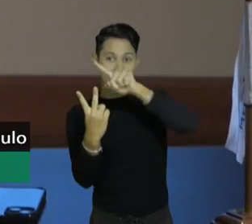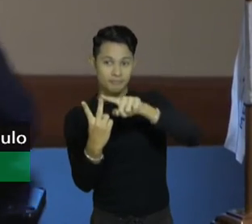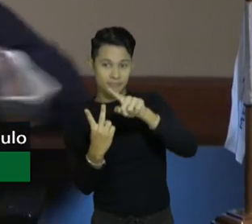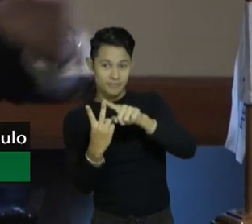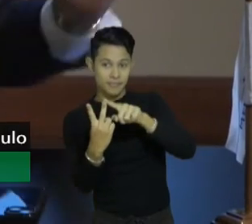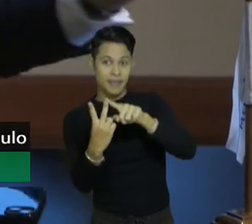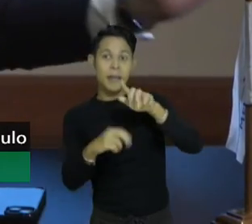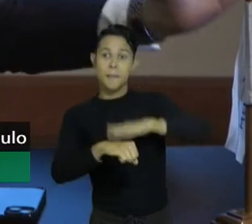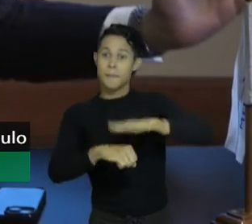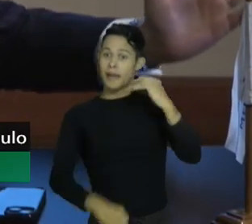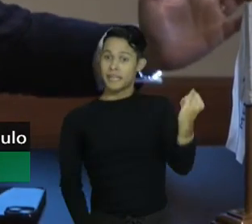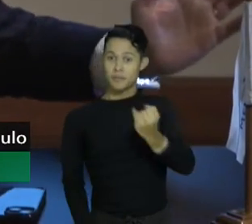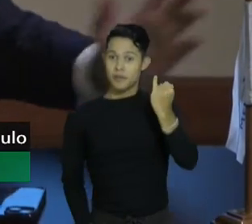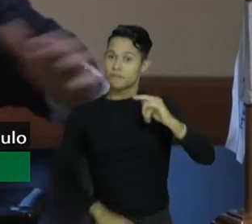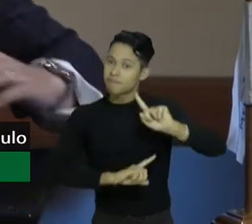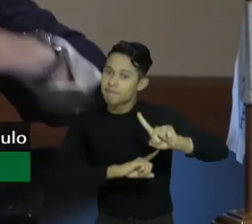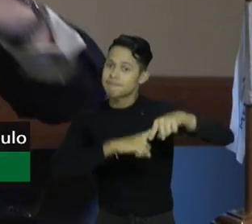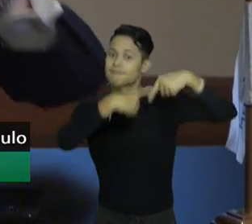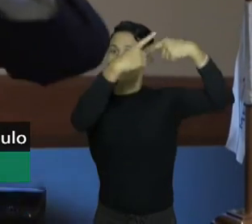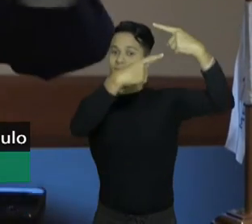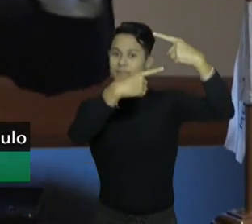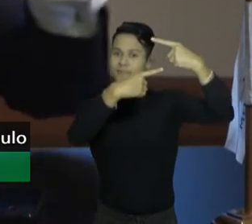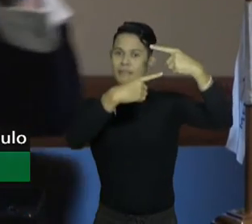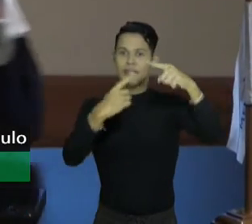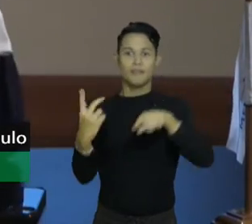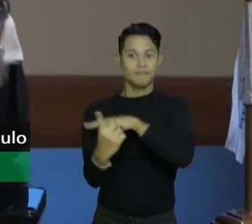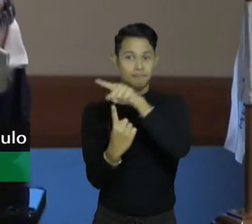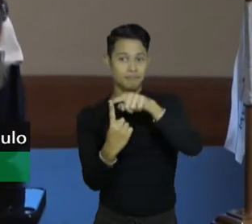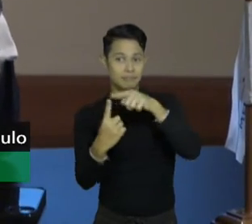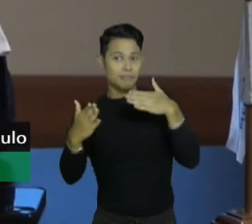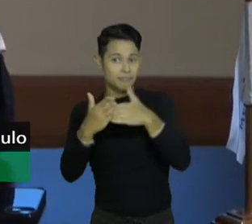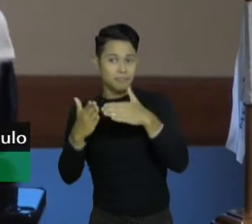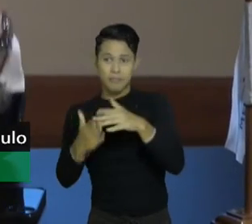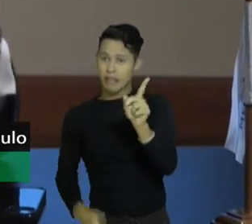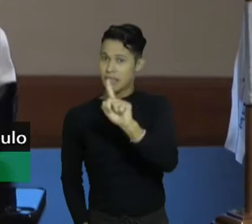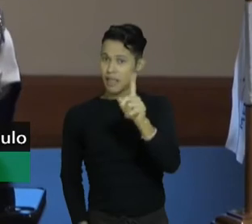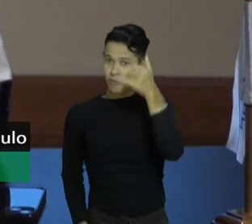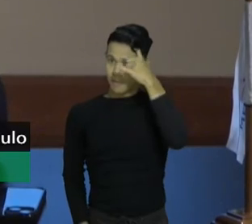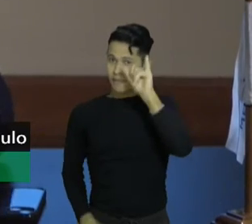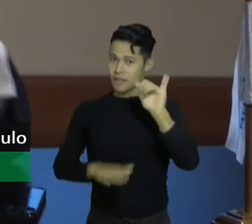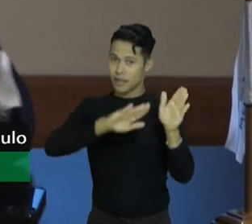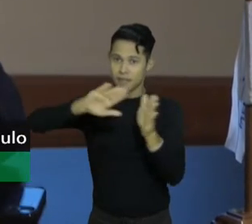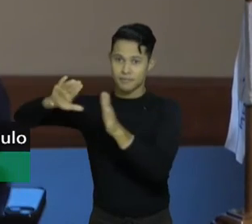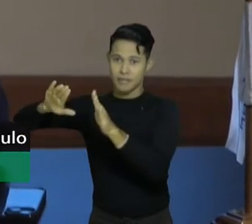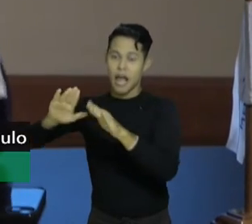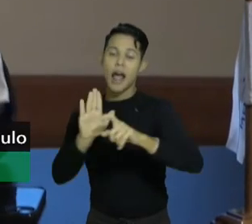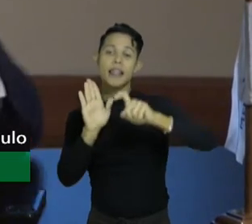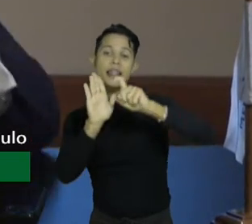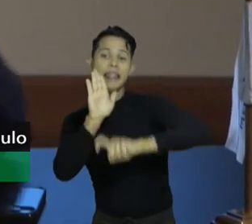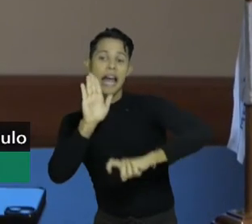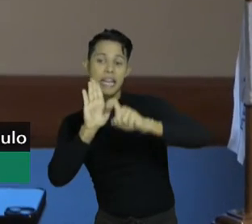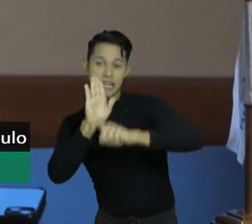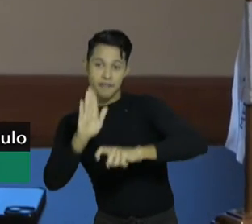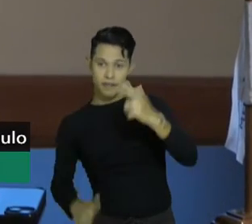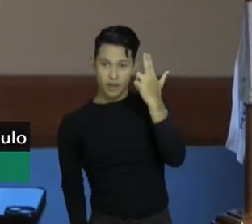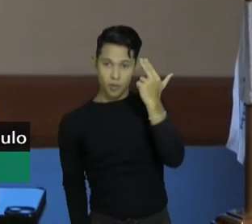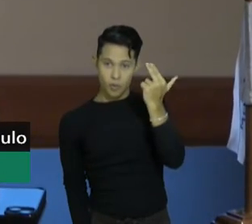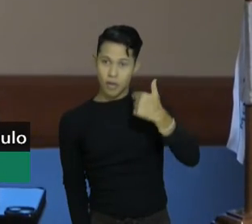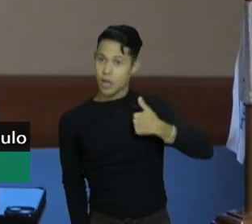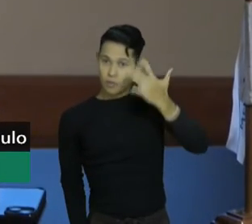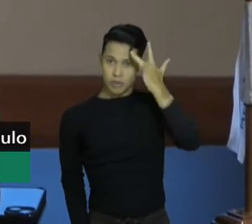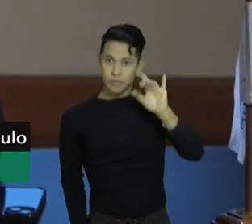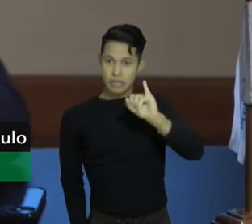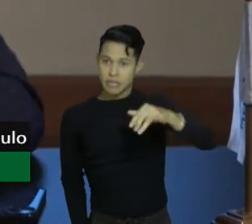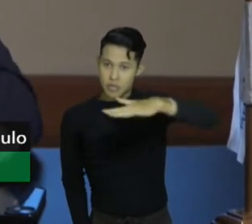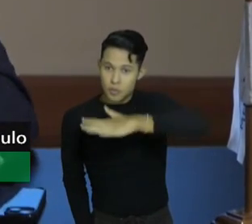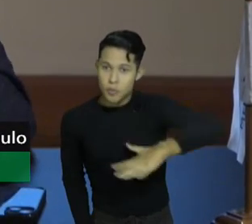senão vai acontecer o que já acontece a tarifa externa comum eu não sei se vocês sabem qual o conhecimento de vocês Mercosul é uma união